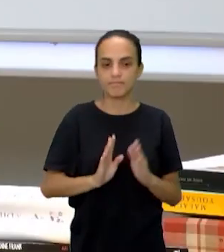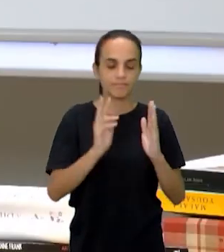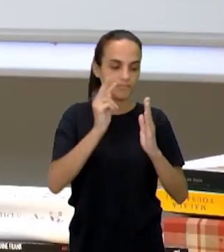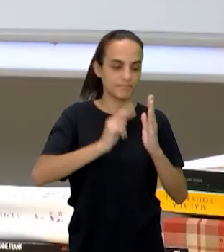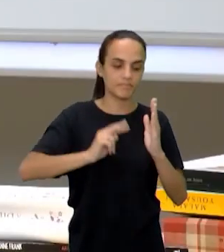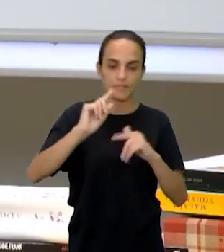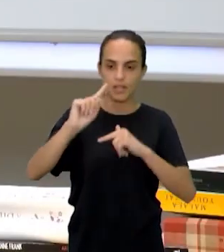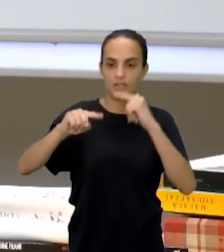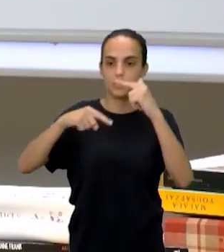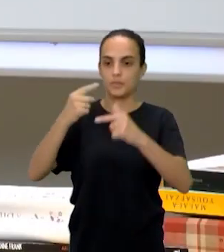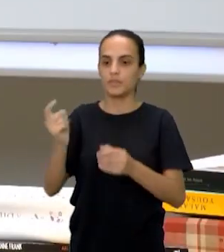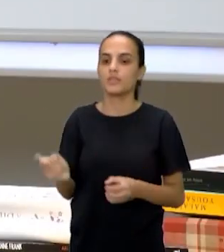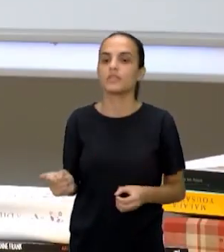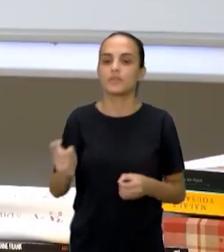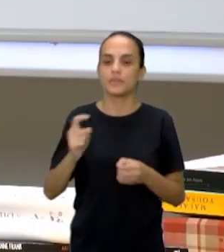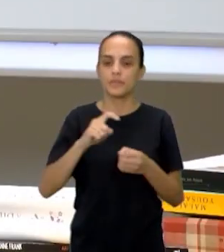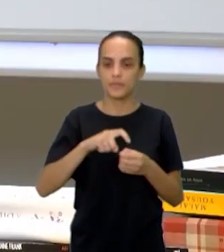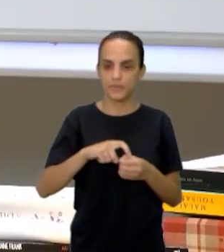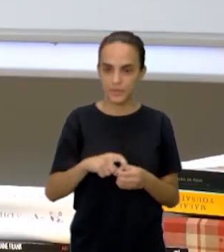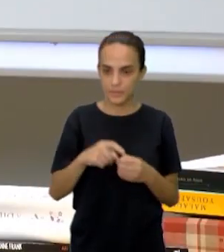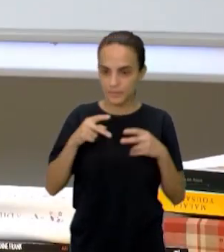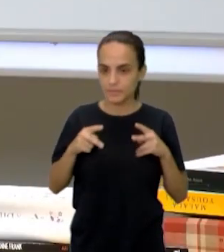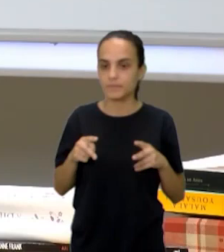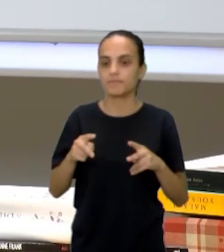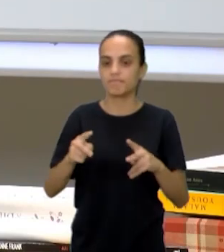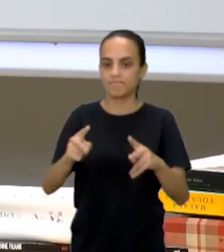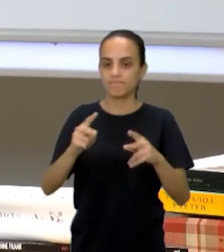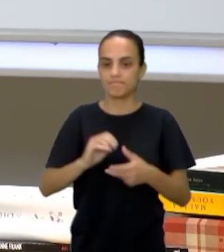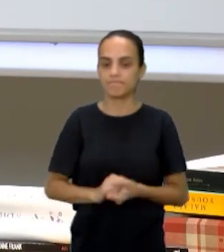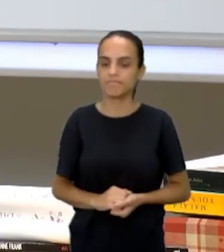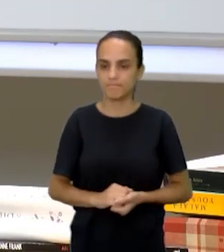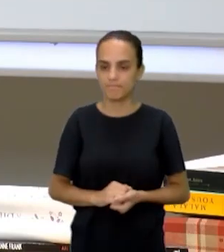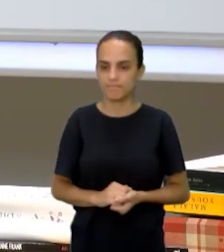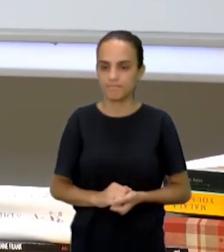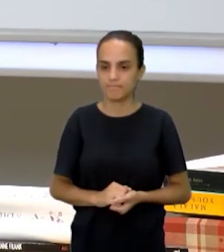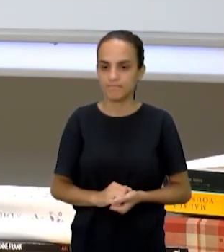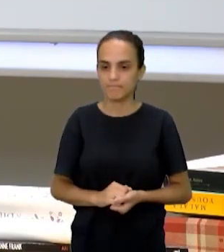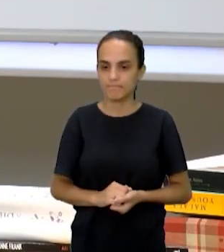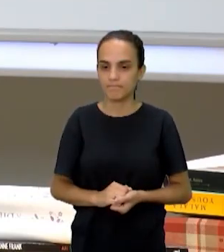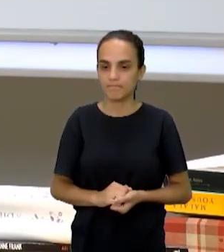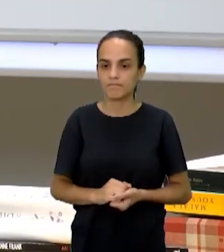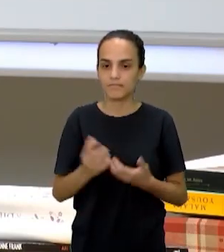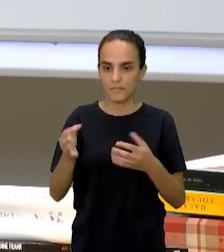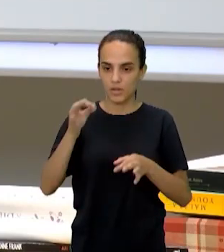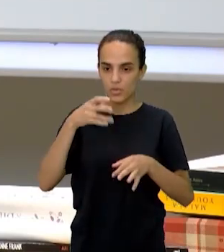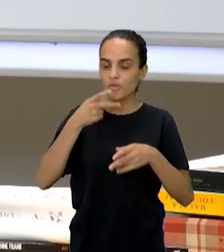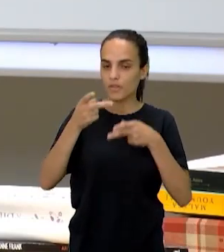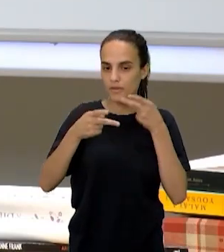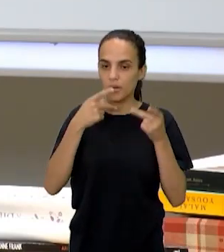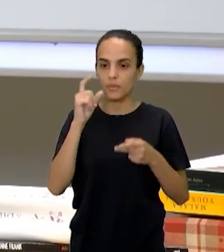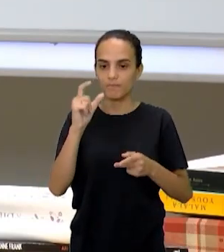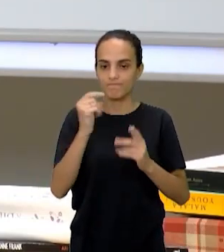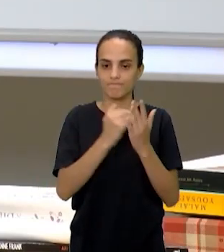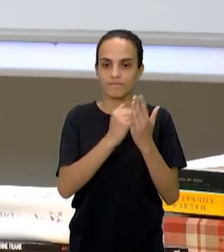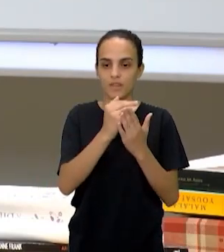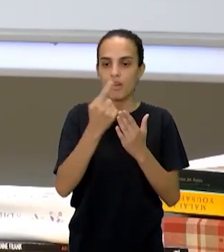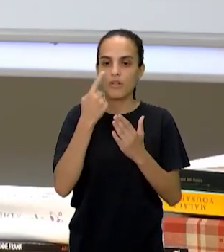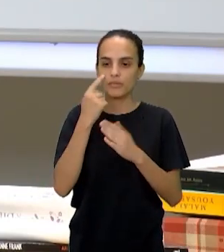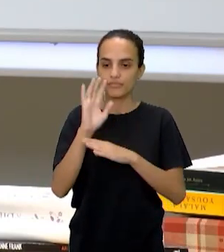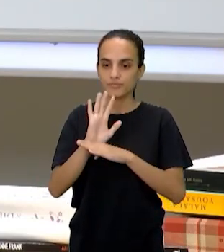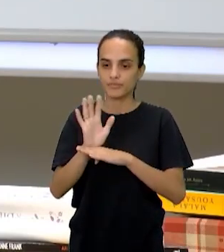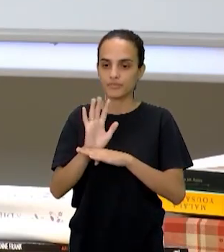e depois a gente volta para continuar esse assunto. Fique ligadinho com a gente, porque a gente vai comentar um pouquinho mais. Vamos lá, então, assistir ao